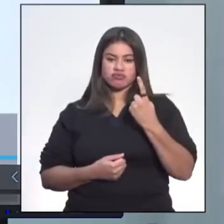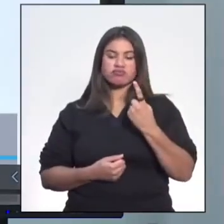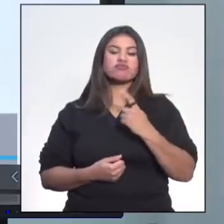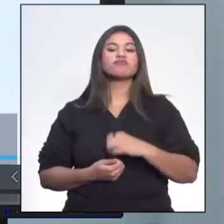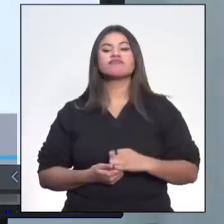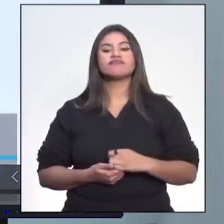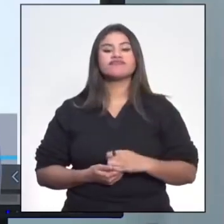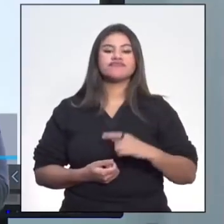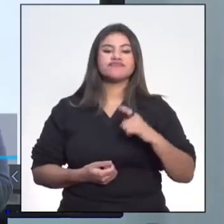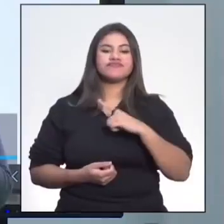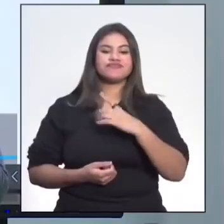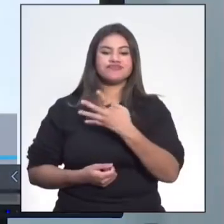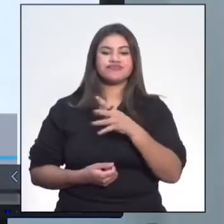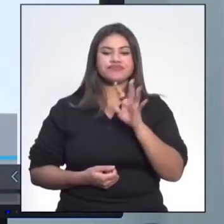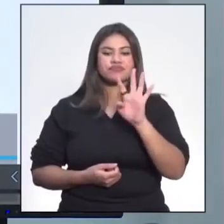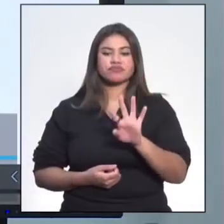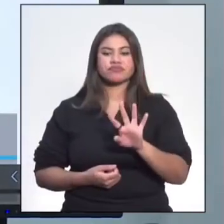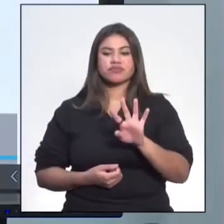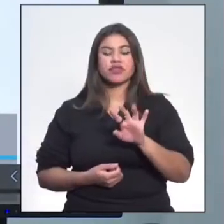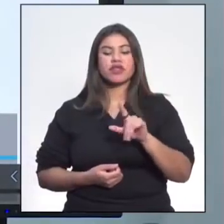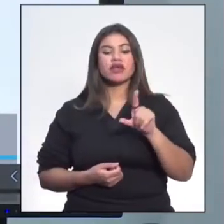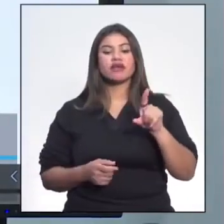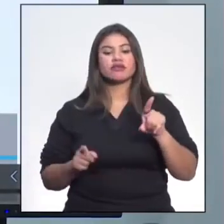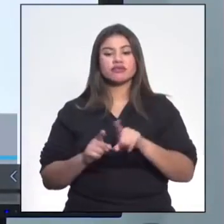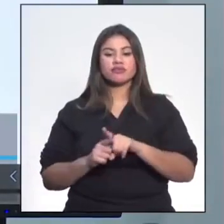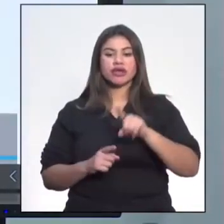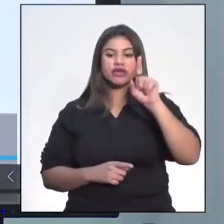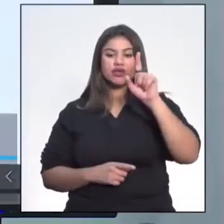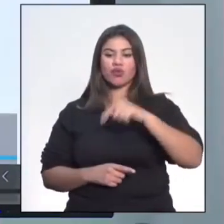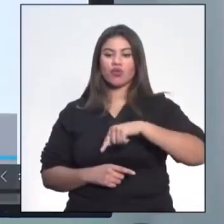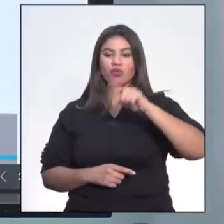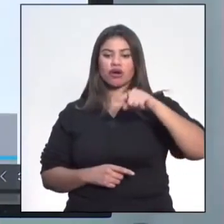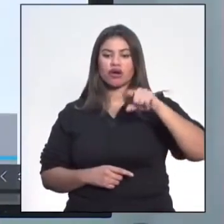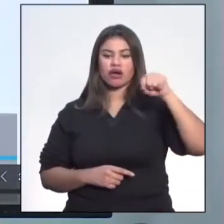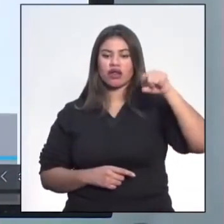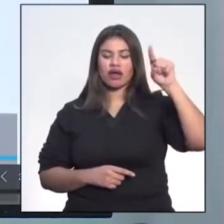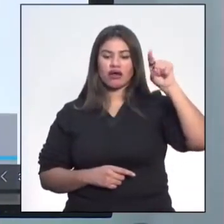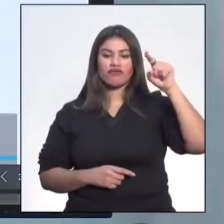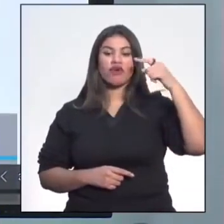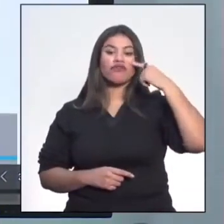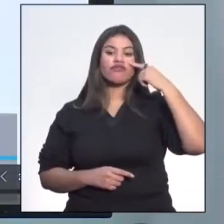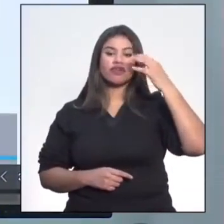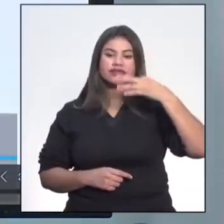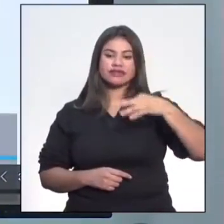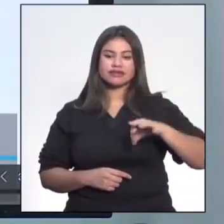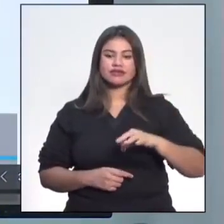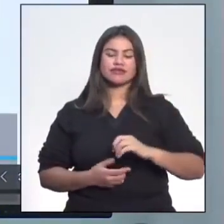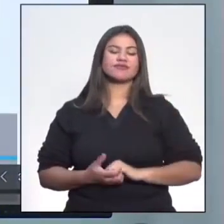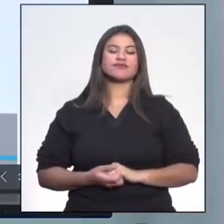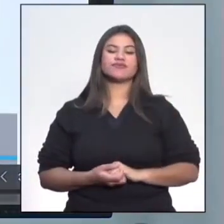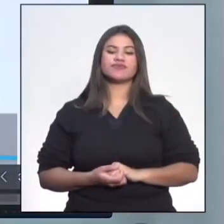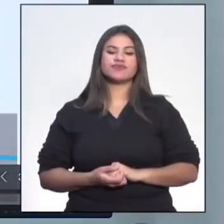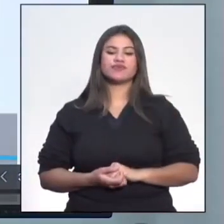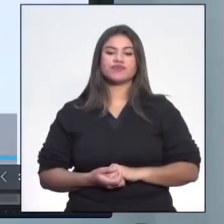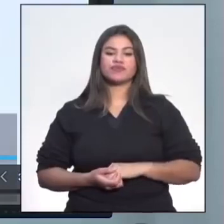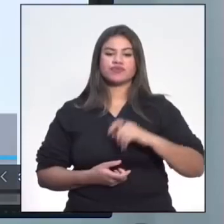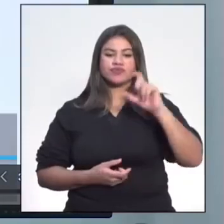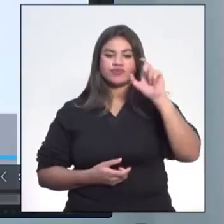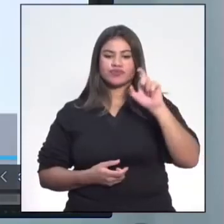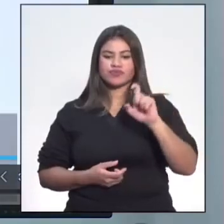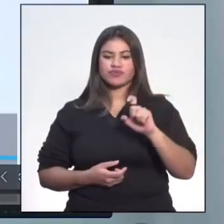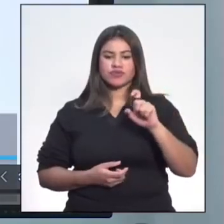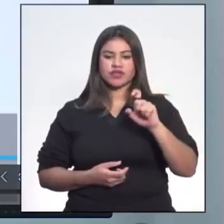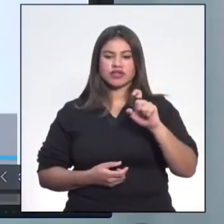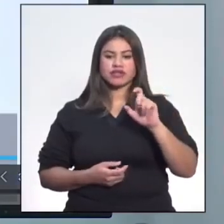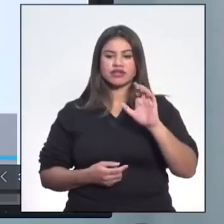vou construir uma tabela, vou construir um gráfico para vocês conseguirem observar o que eu quero, tá bom? Então vamos lá. Eu vou trocar o meu x por